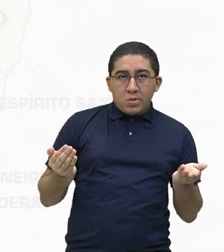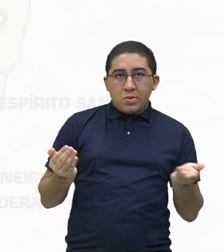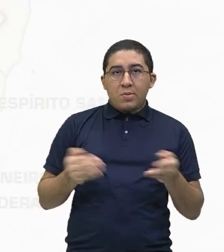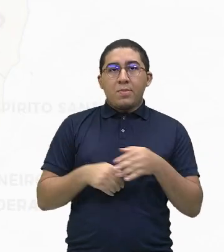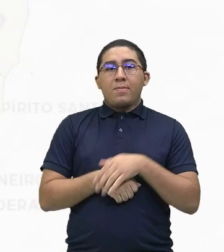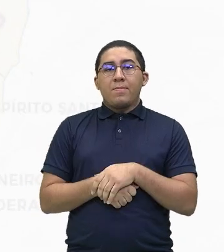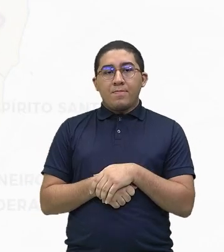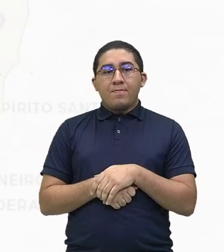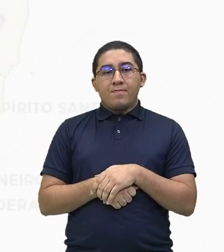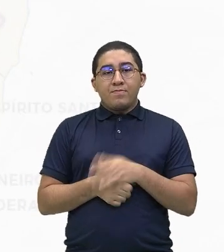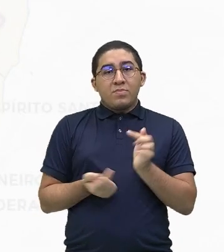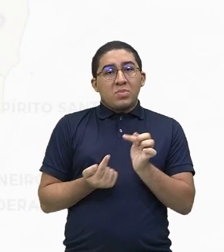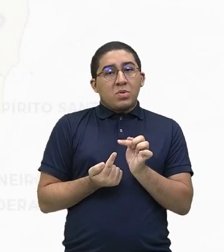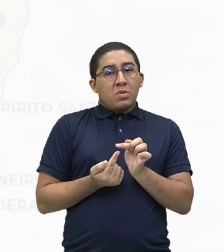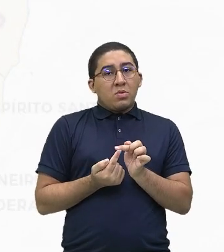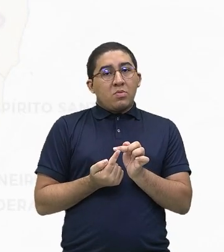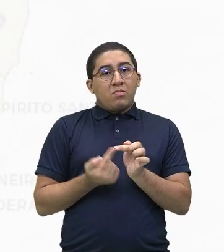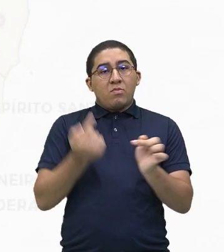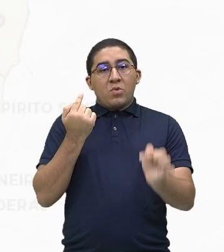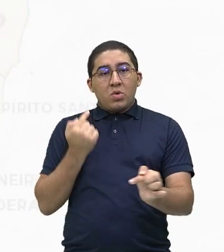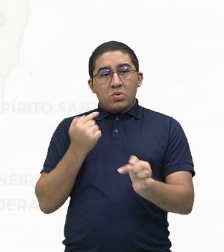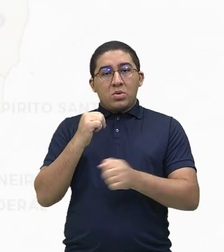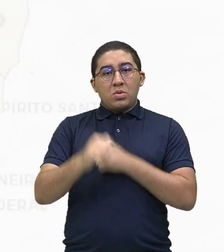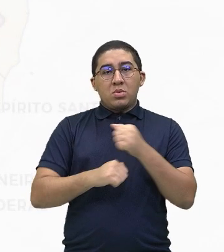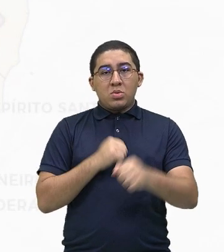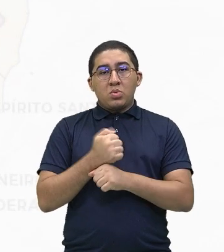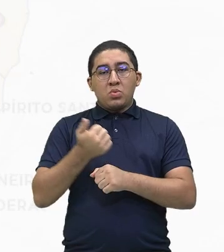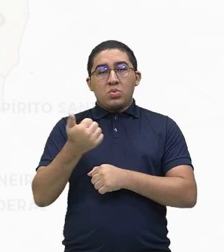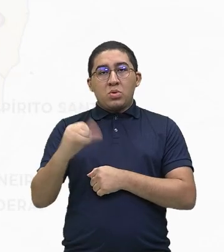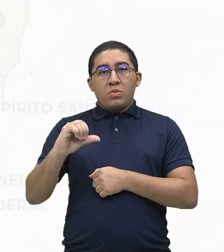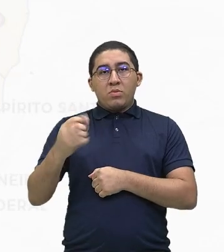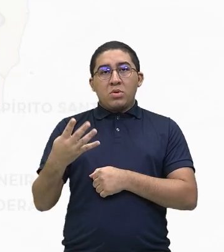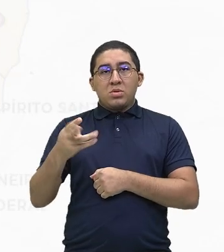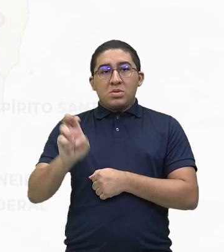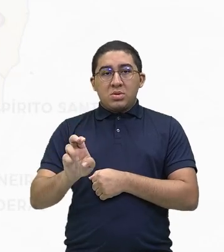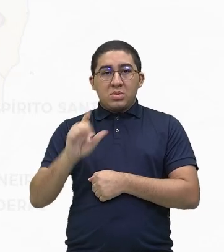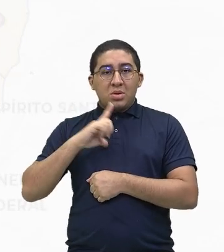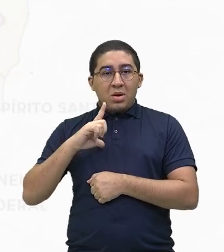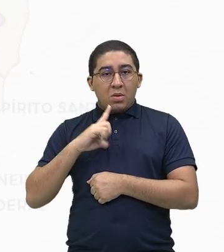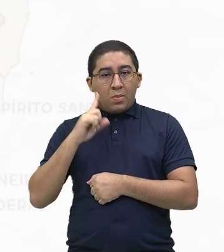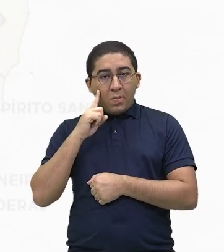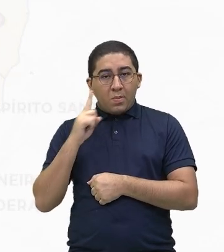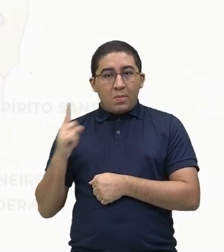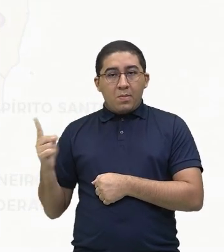a 1945. Aí observem, olha, que a gente já tem aqui